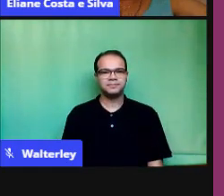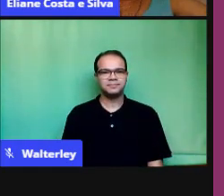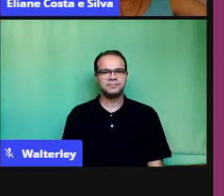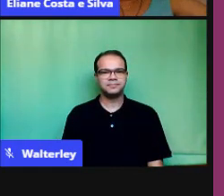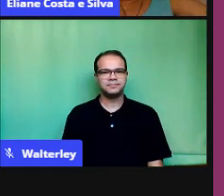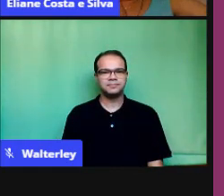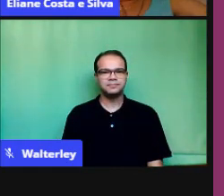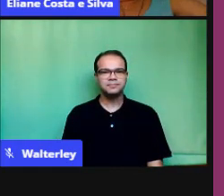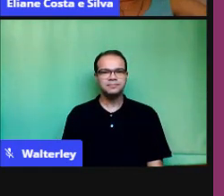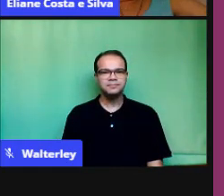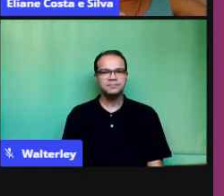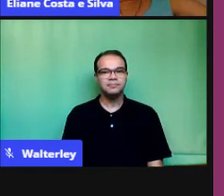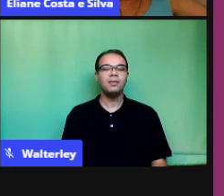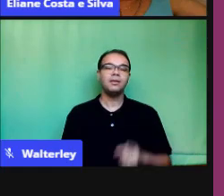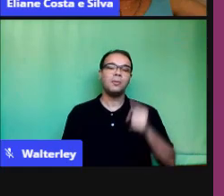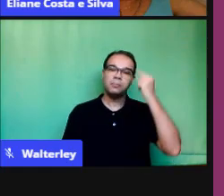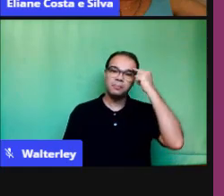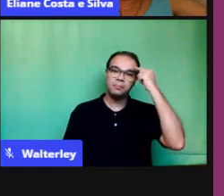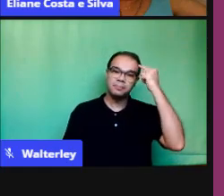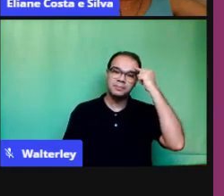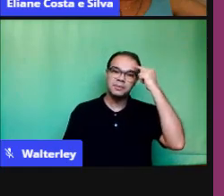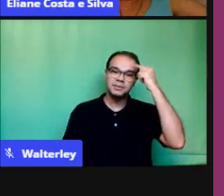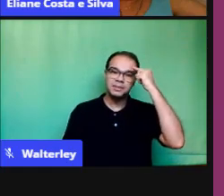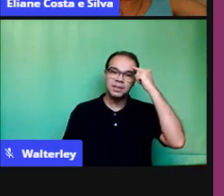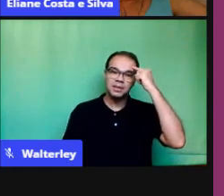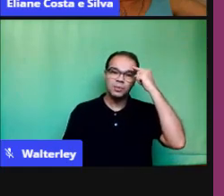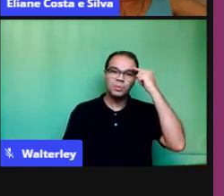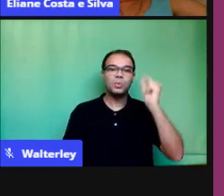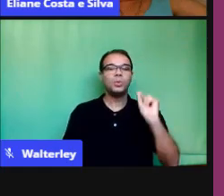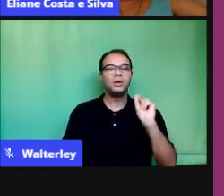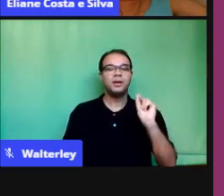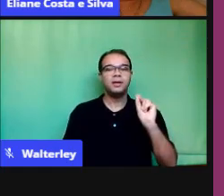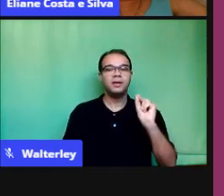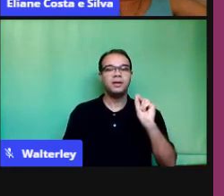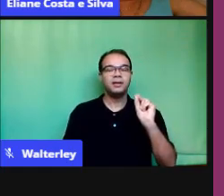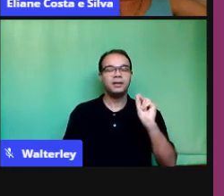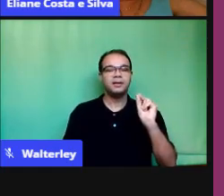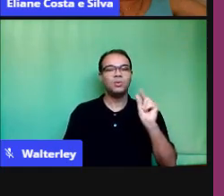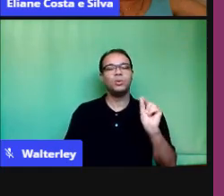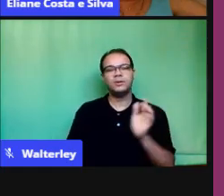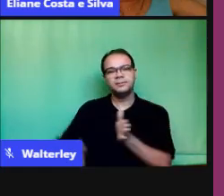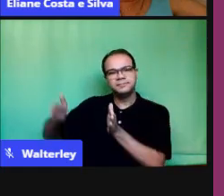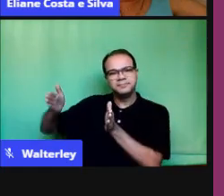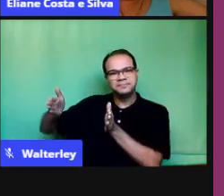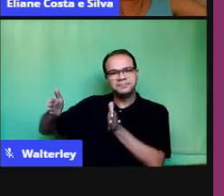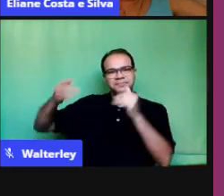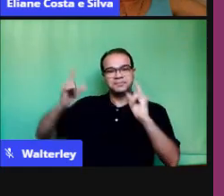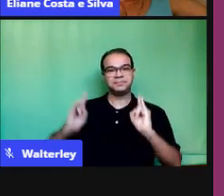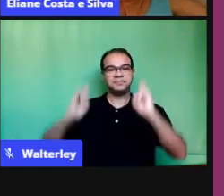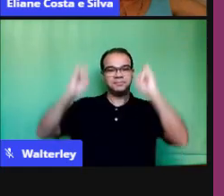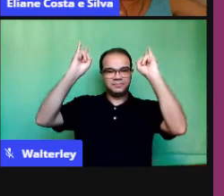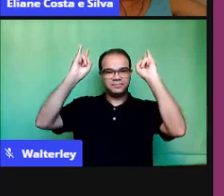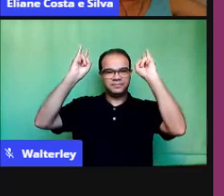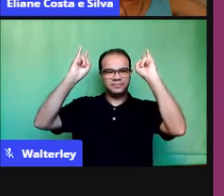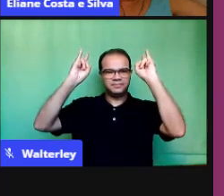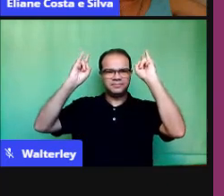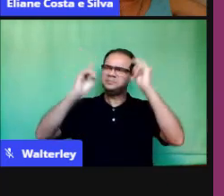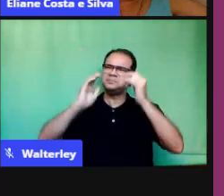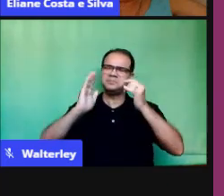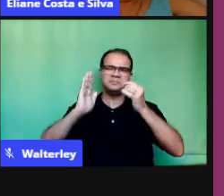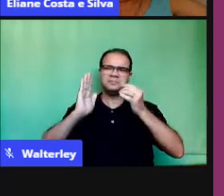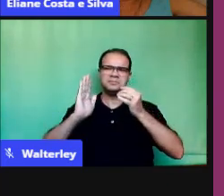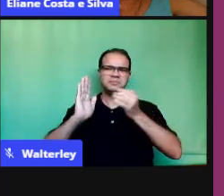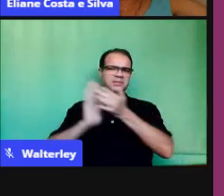Então, a gente precisa pensar em movimento. Muitas vezes os animais precisam. Dentro do apartamento, né, as pessoas trabalham, saem, viajam, saem o